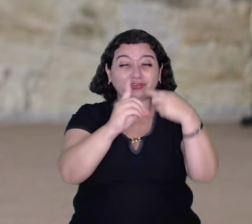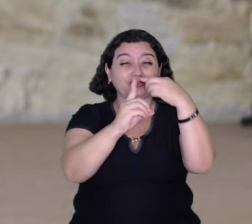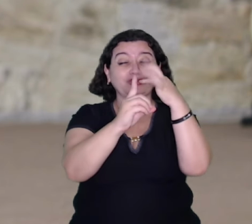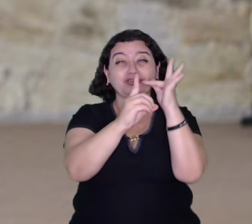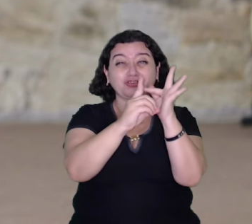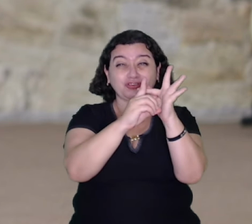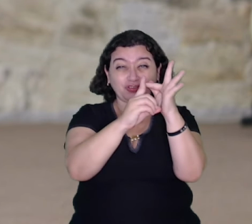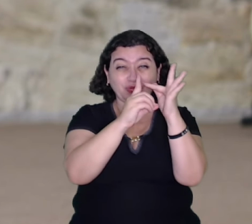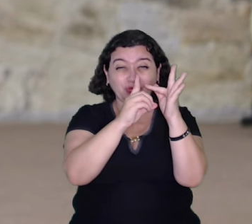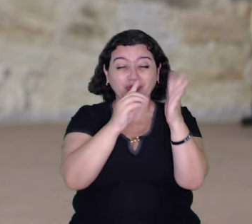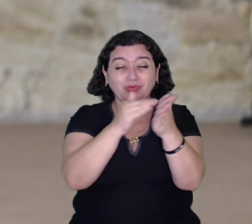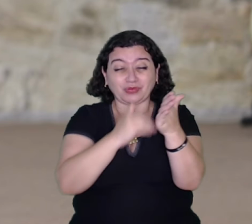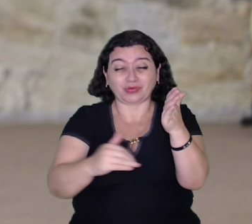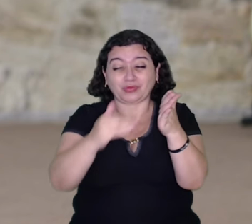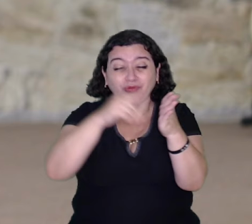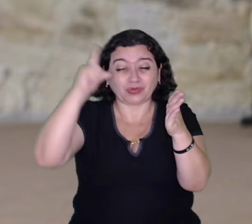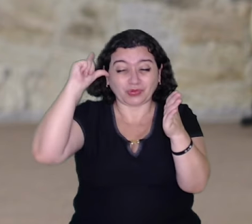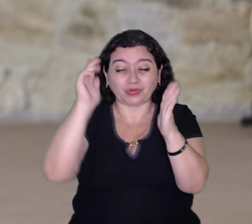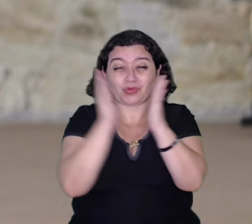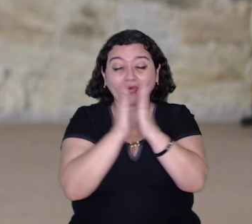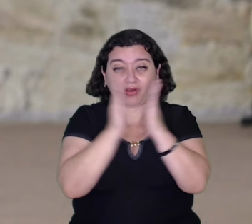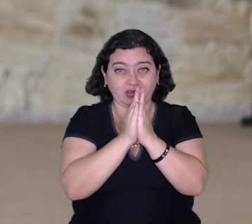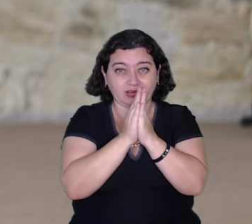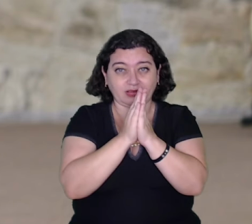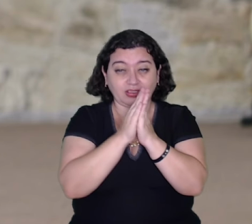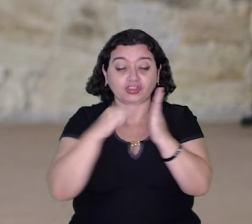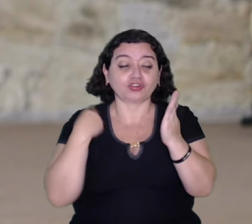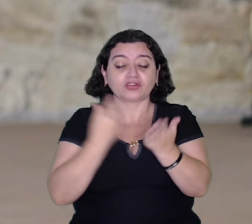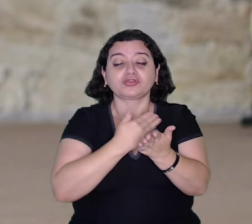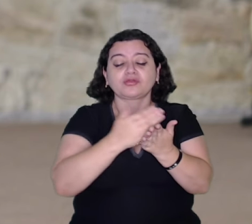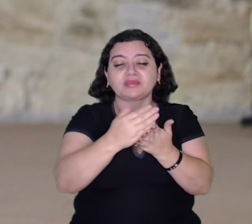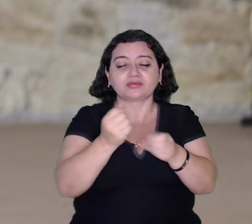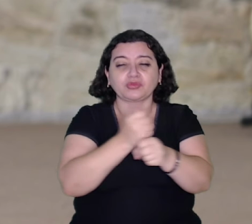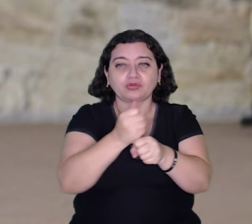Queridos, nós estamos iniciando o ano de 2021.